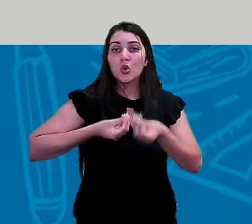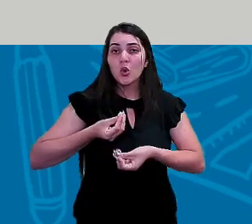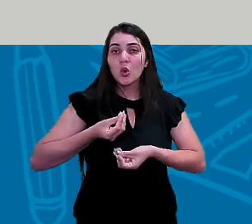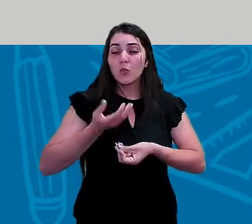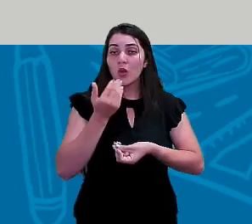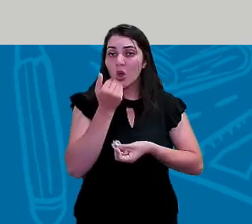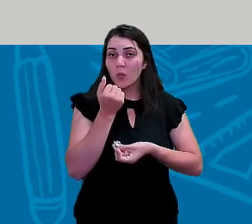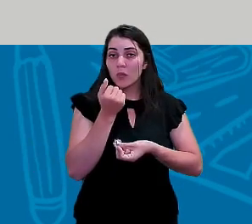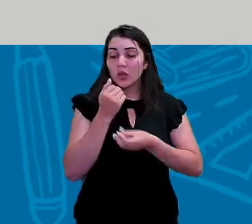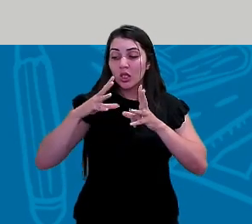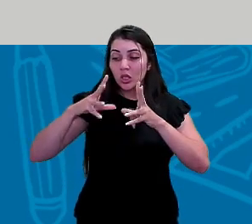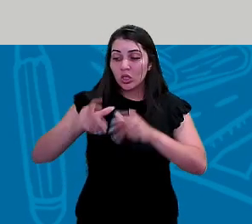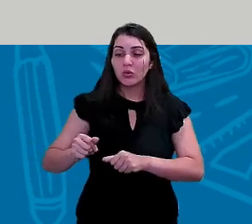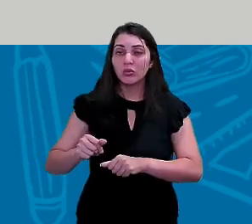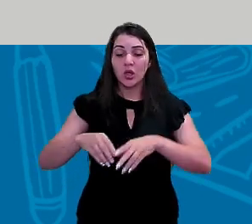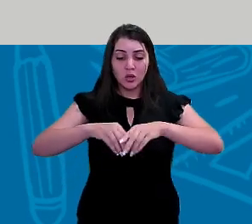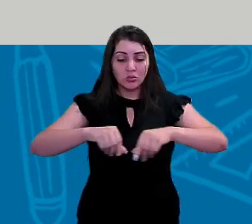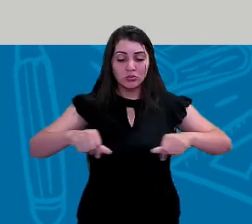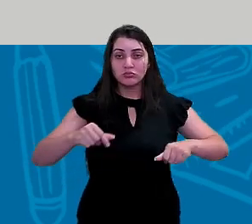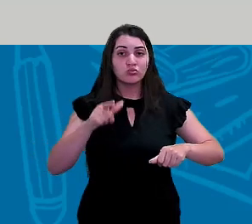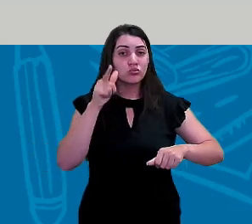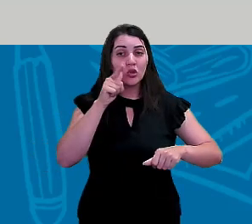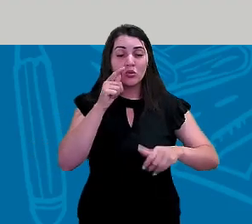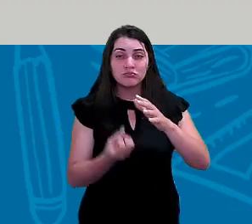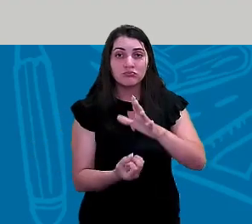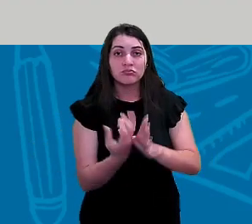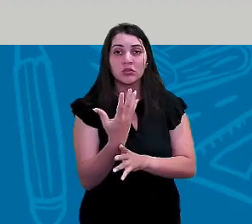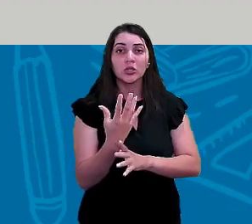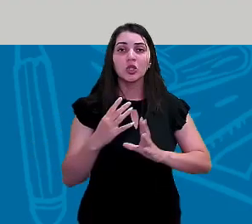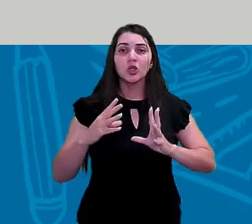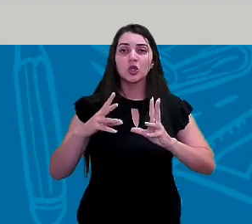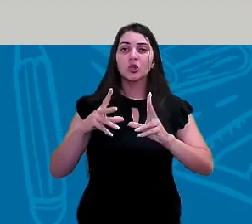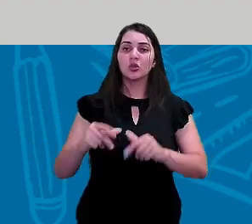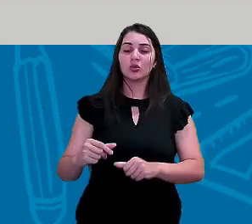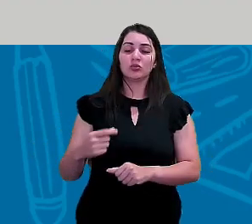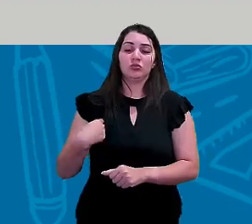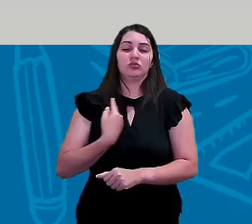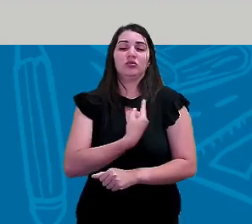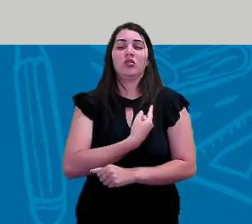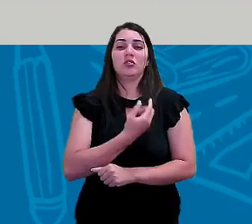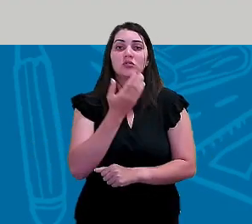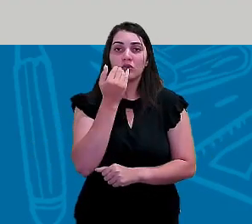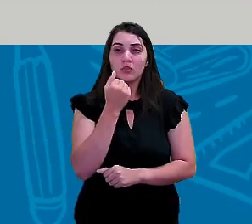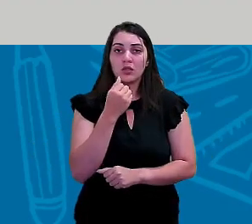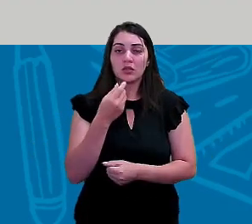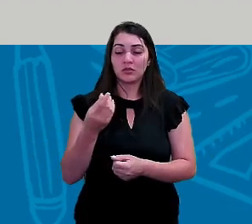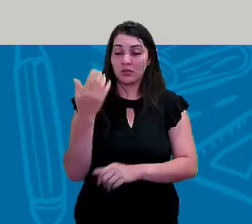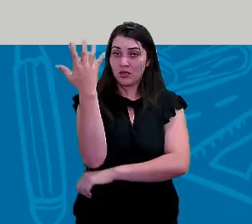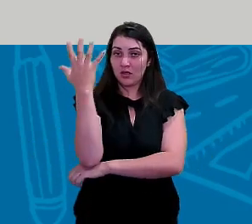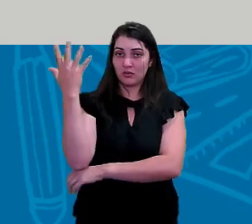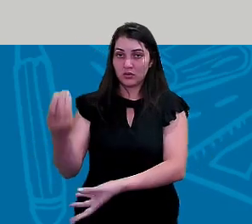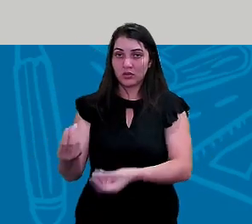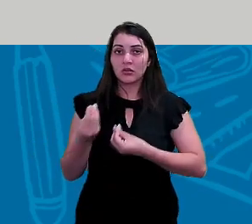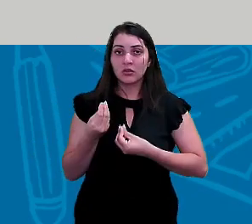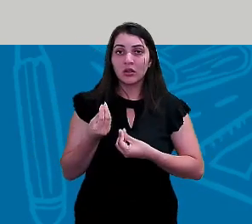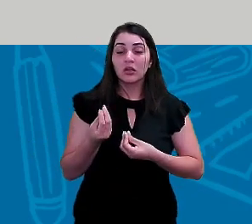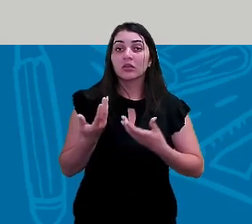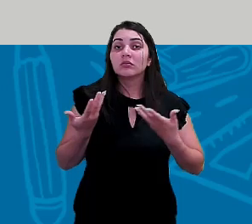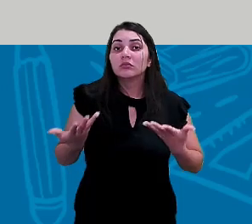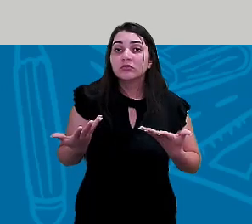com um solo infértil, que não dá para plantar? Porque tudo, todos os nossos alimentos vêm da natureza. E aí, como é que vai